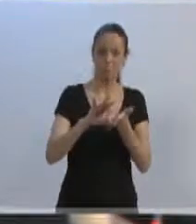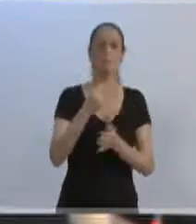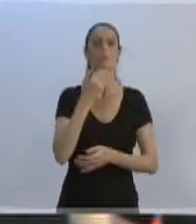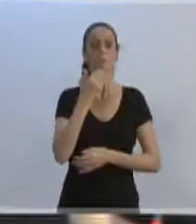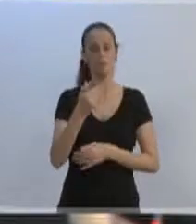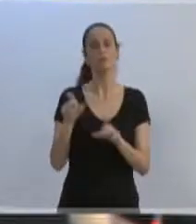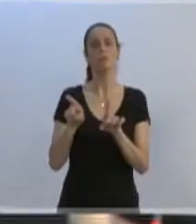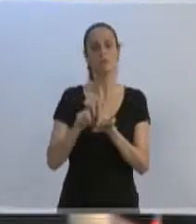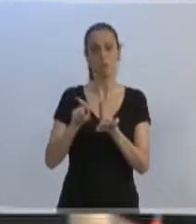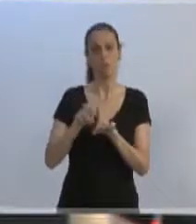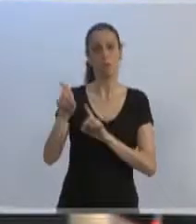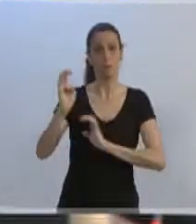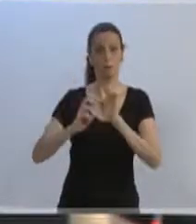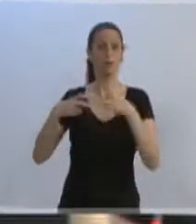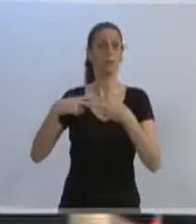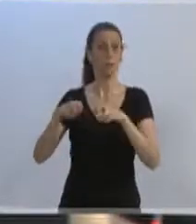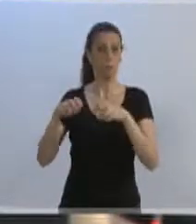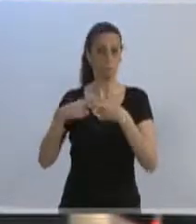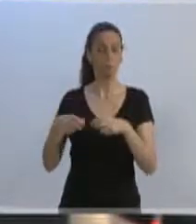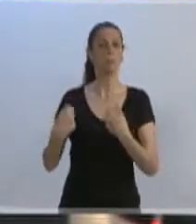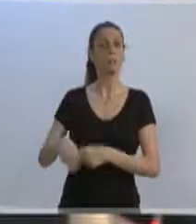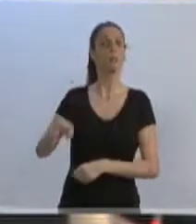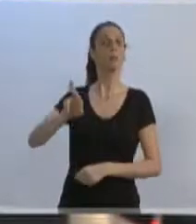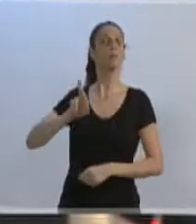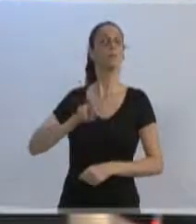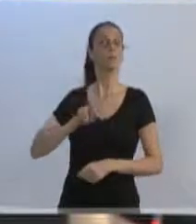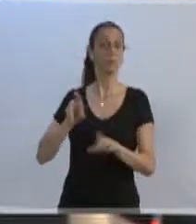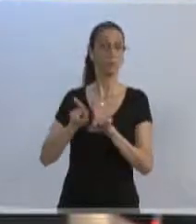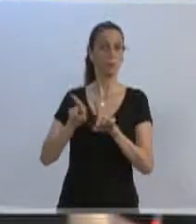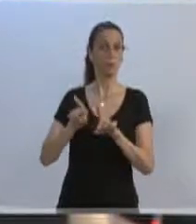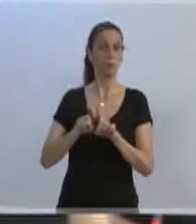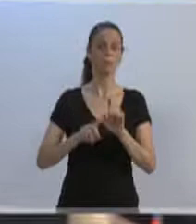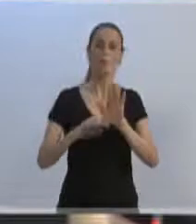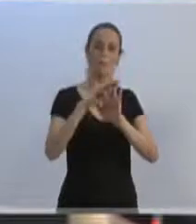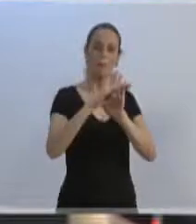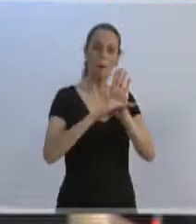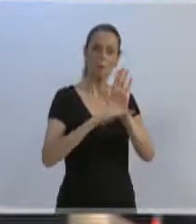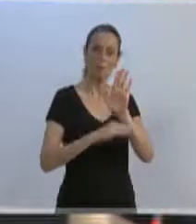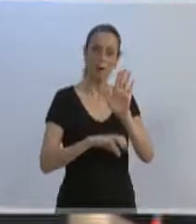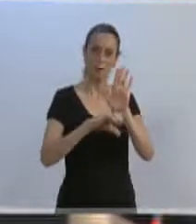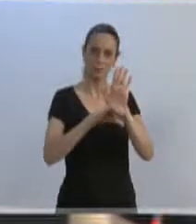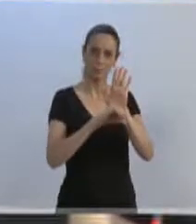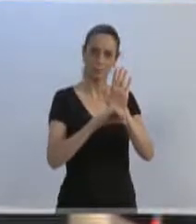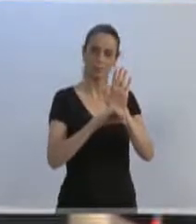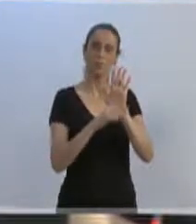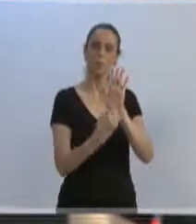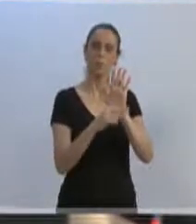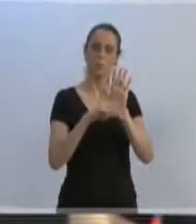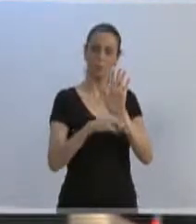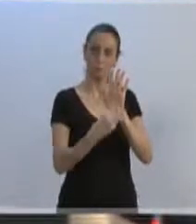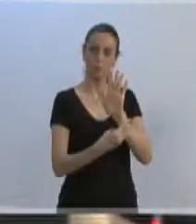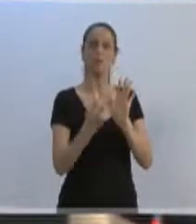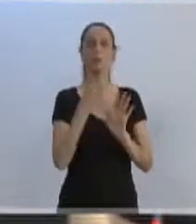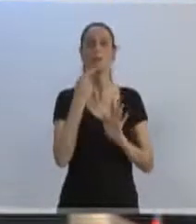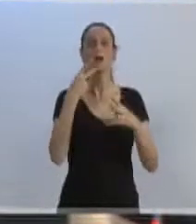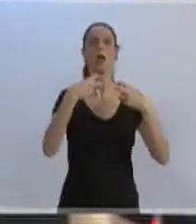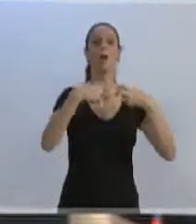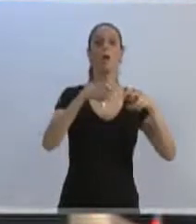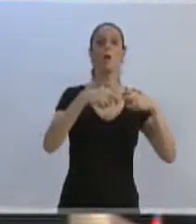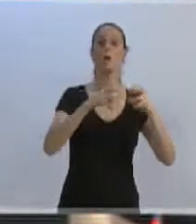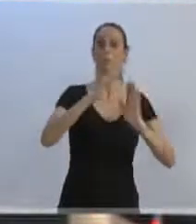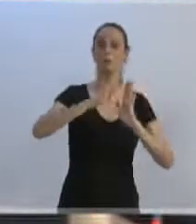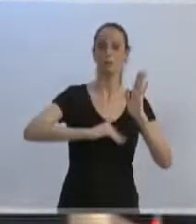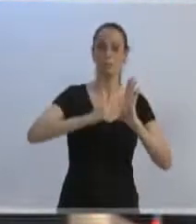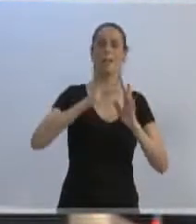providências um posicionamento quanto o item 9 do anexo 1.3 que trata da pintura dos ônibus